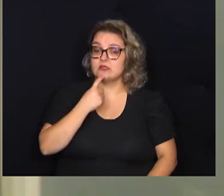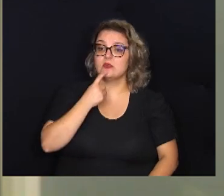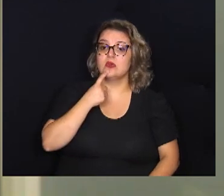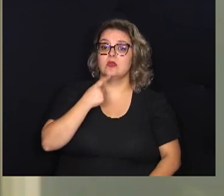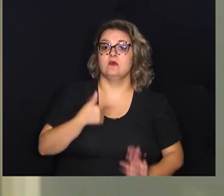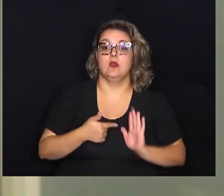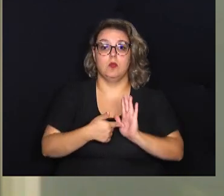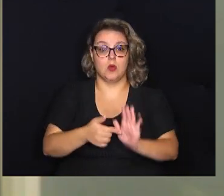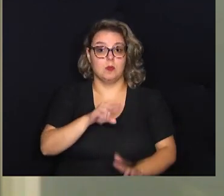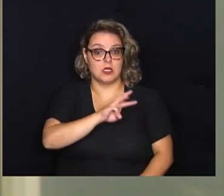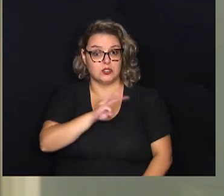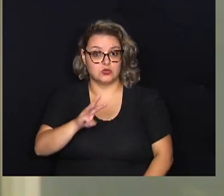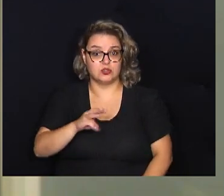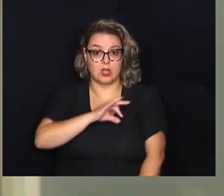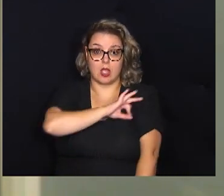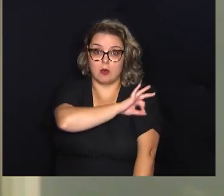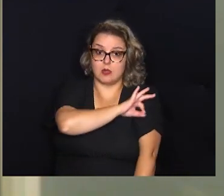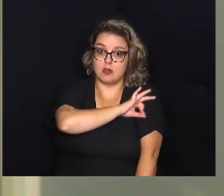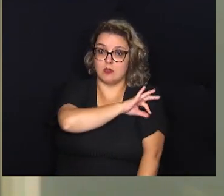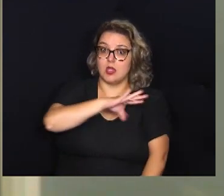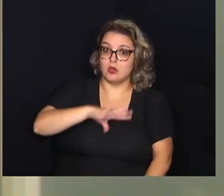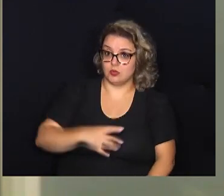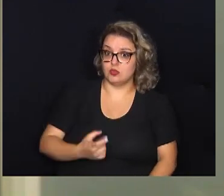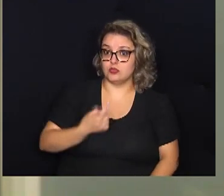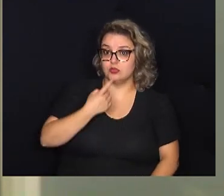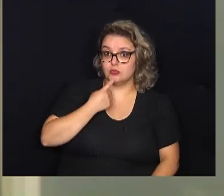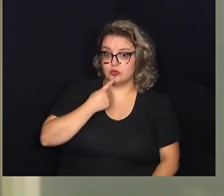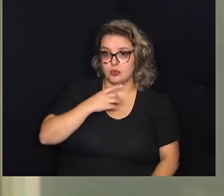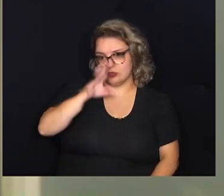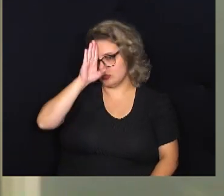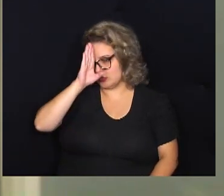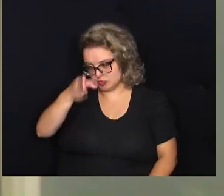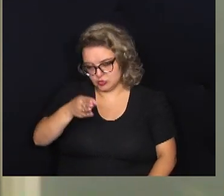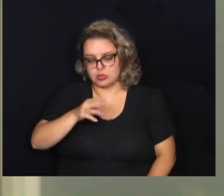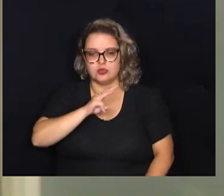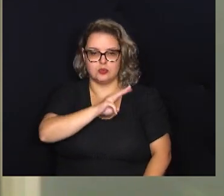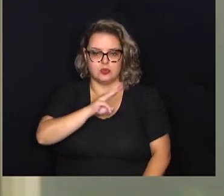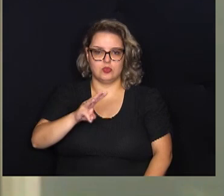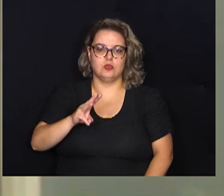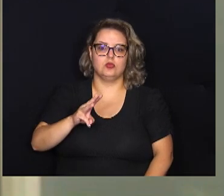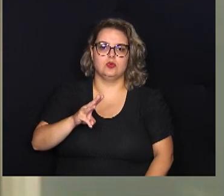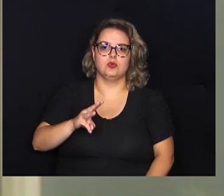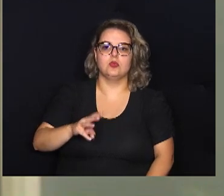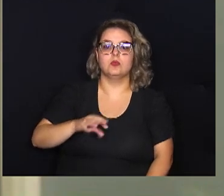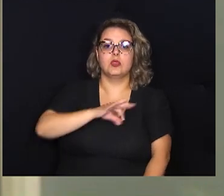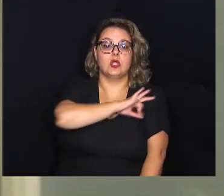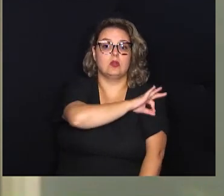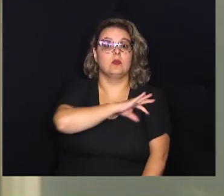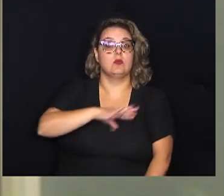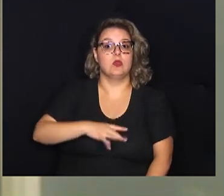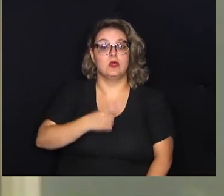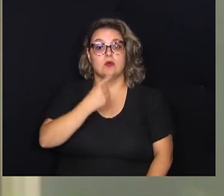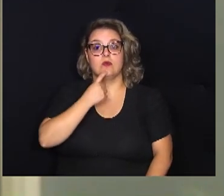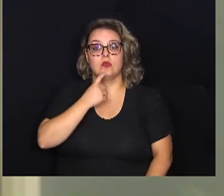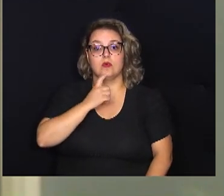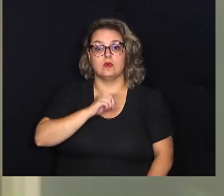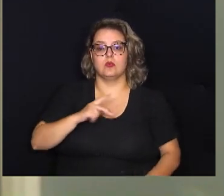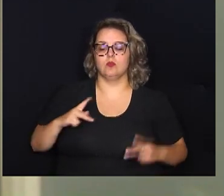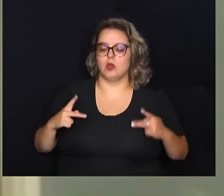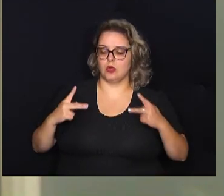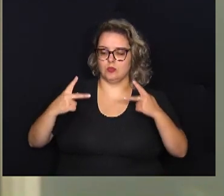o site aqui da Prefeitura de Campinas, ou vá diretamente, né, no endereço do site da Prefeitura, que eles já